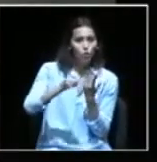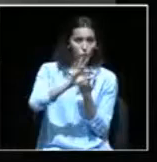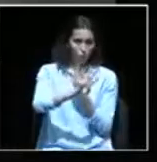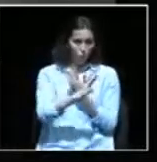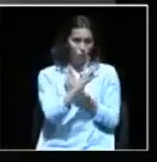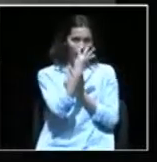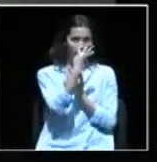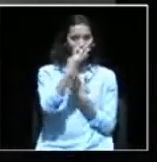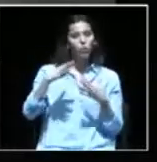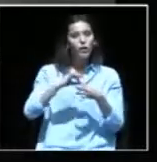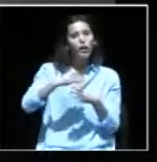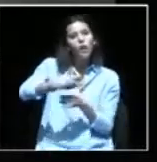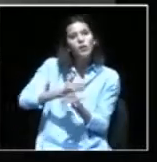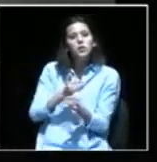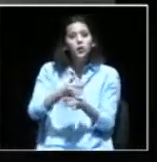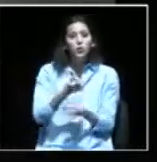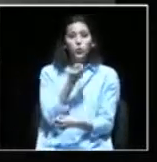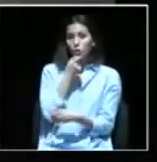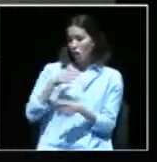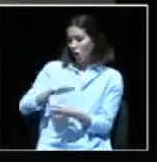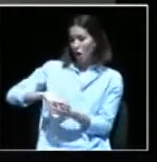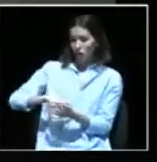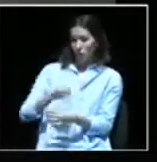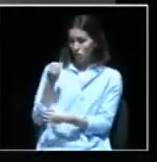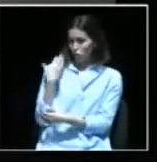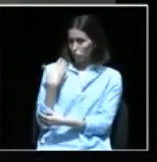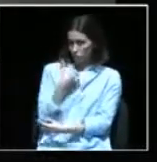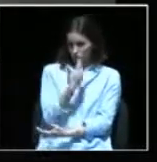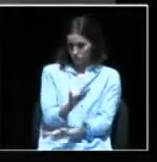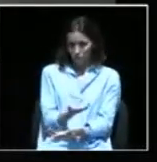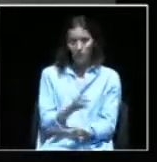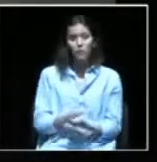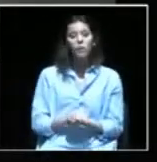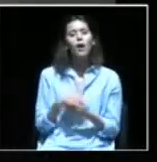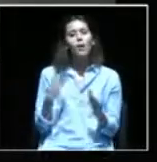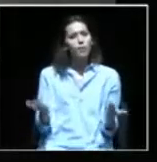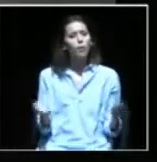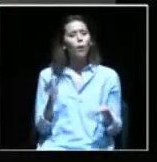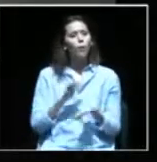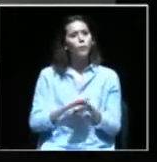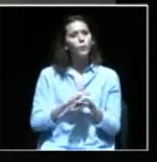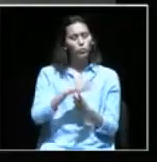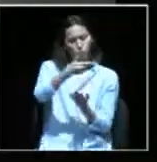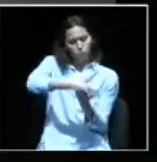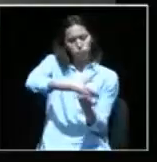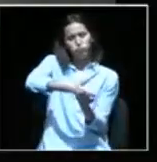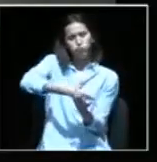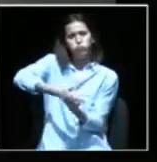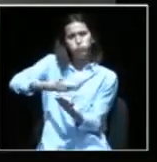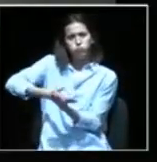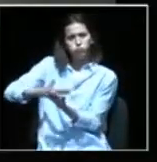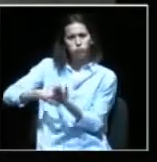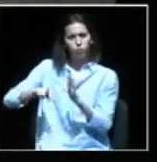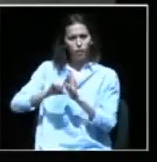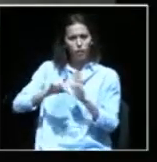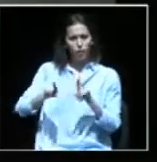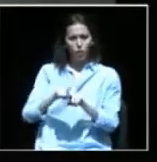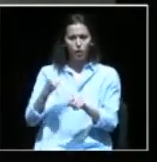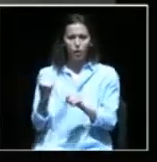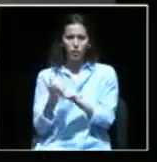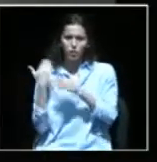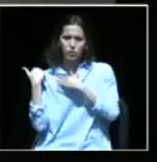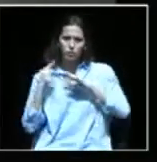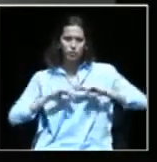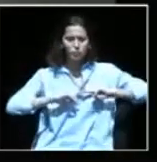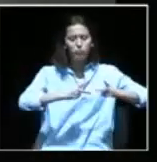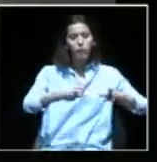decretos-lei setoriais sobre as áreas que acabámos de referir. E, uma vez que os pressupostos plasmados na Lei-Quadro de Transferência de Competências, ou